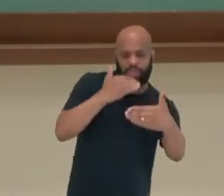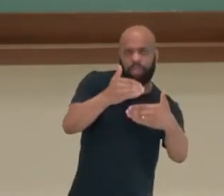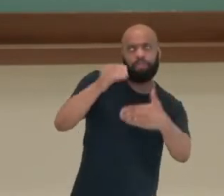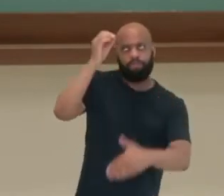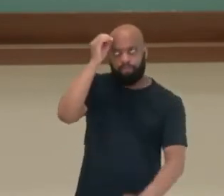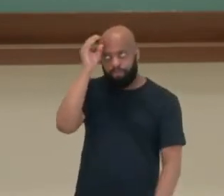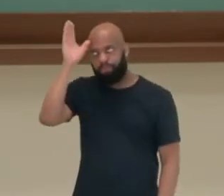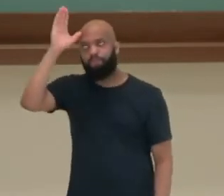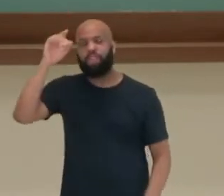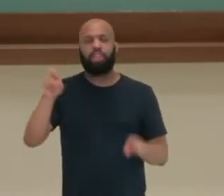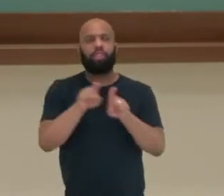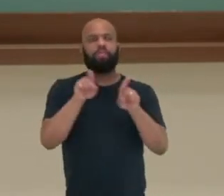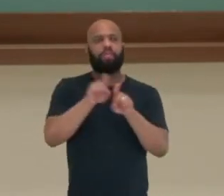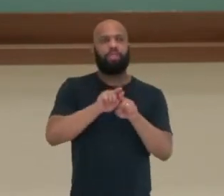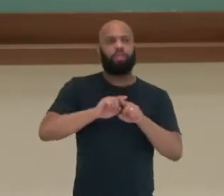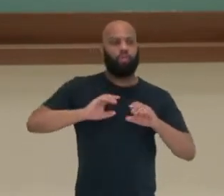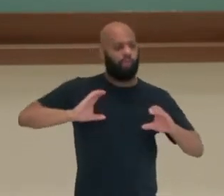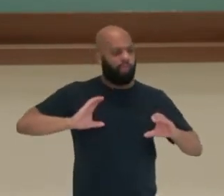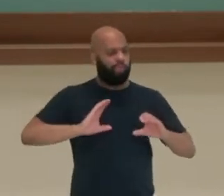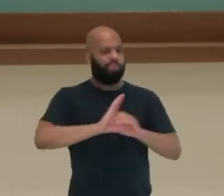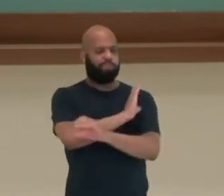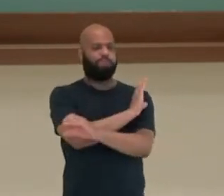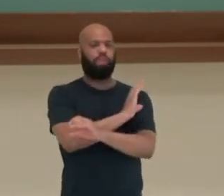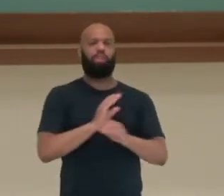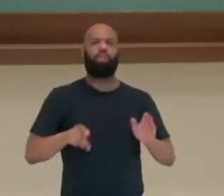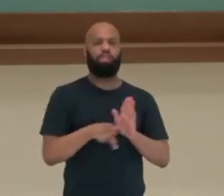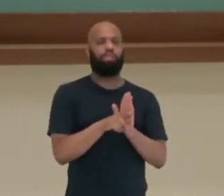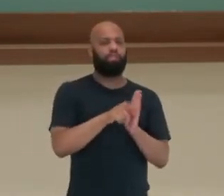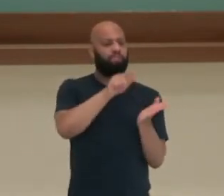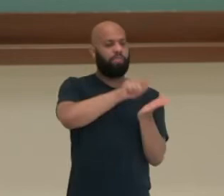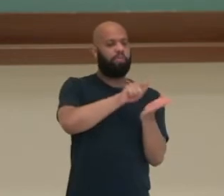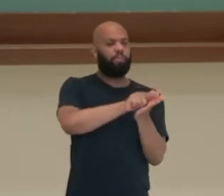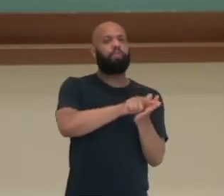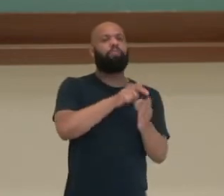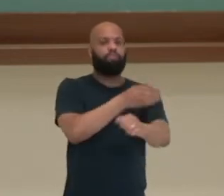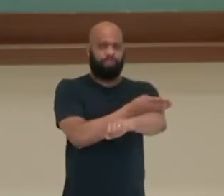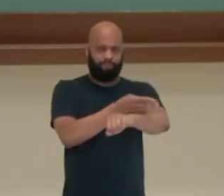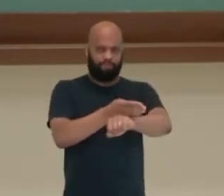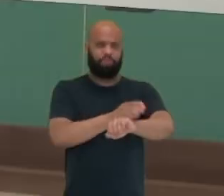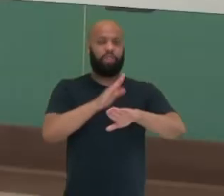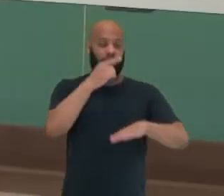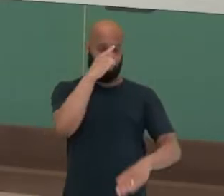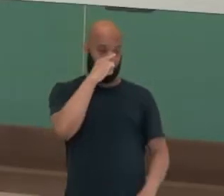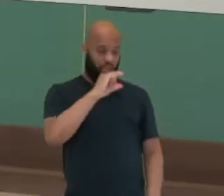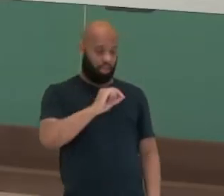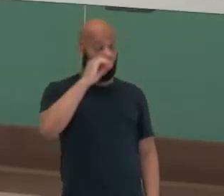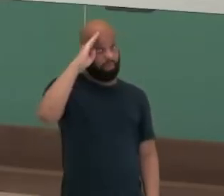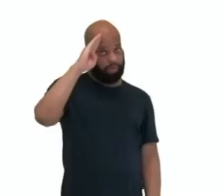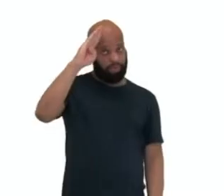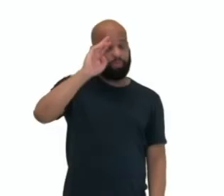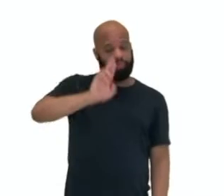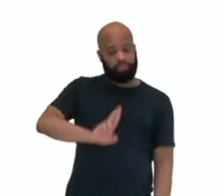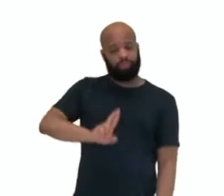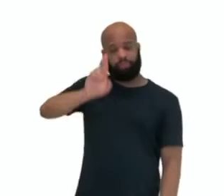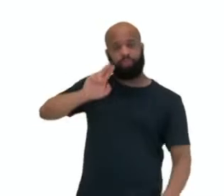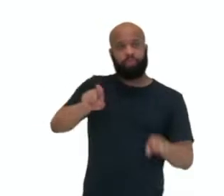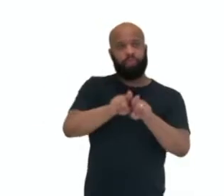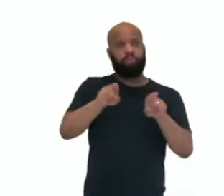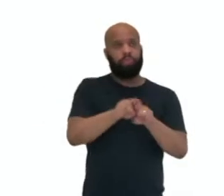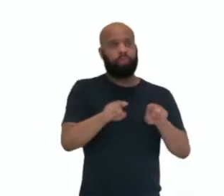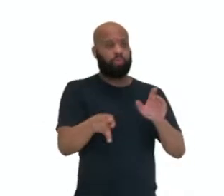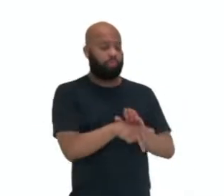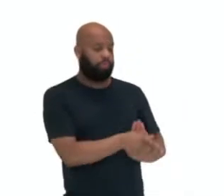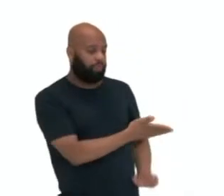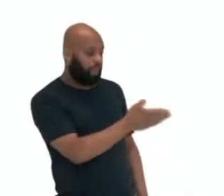conhecimentos e preenchendo esta folha em branco, certo? John Locke foi um dos principais representantes do